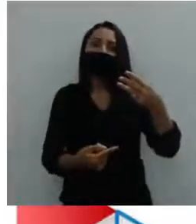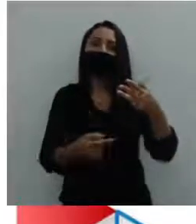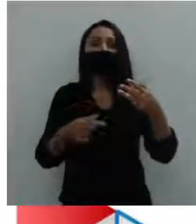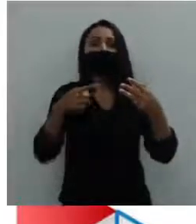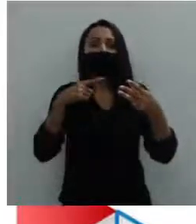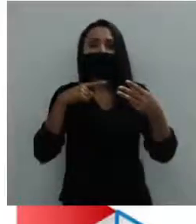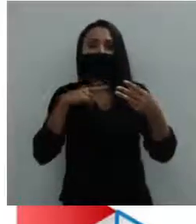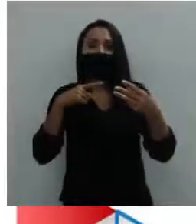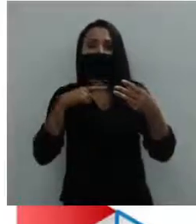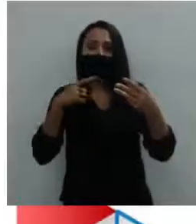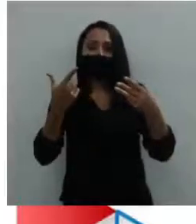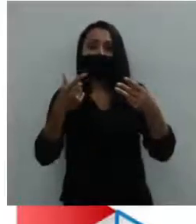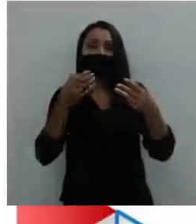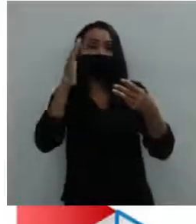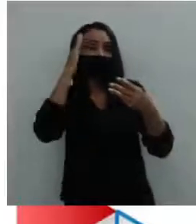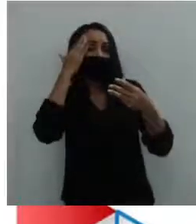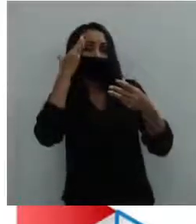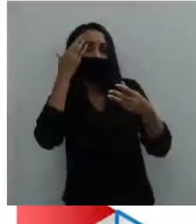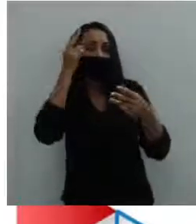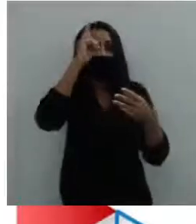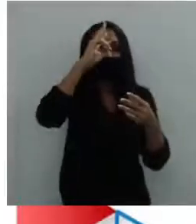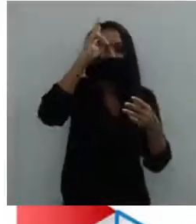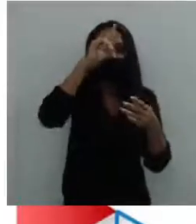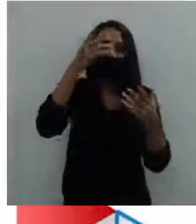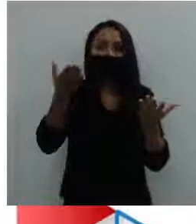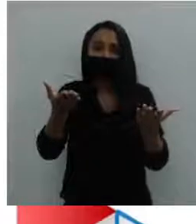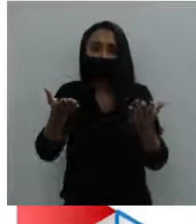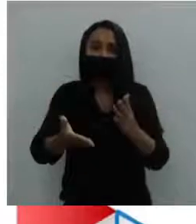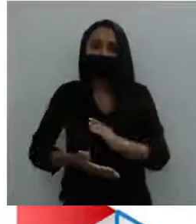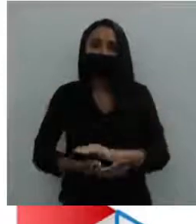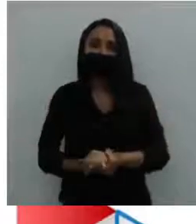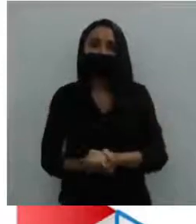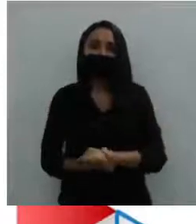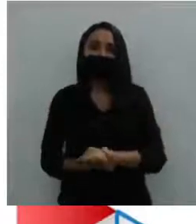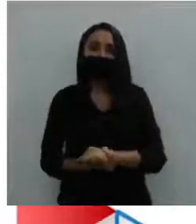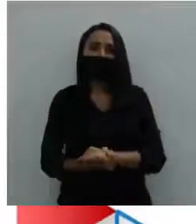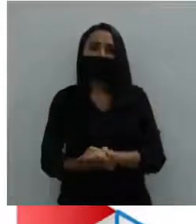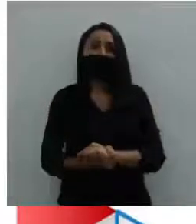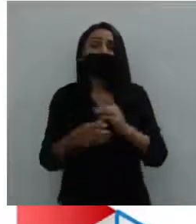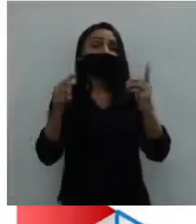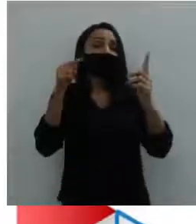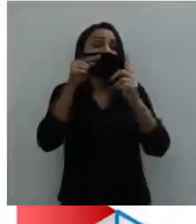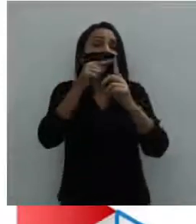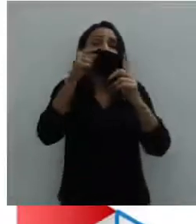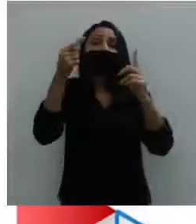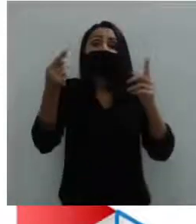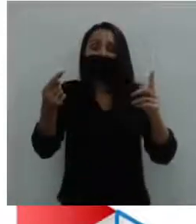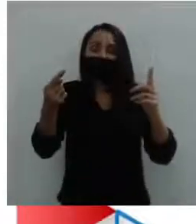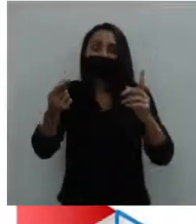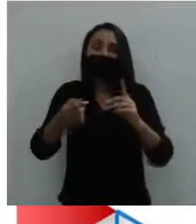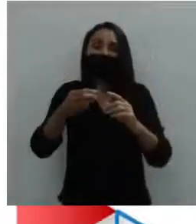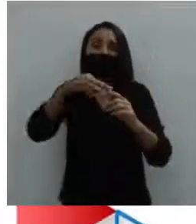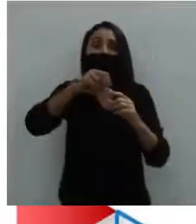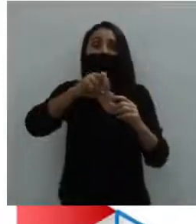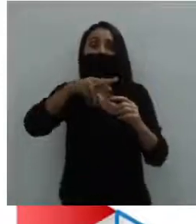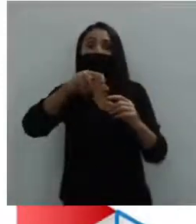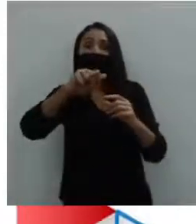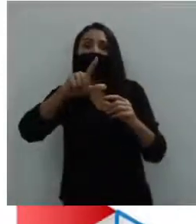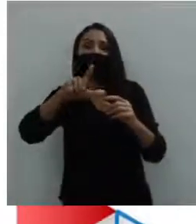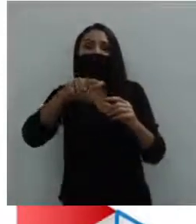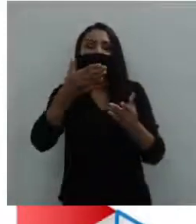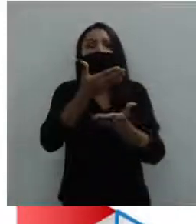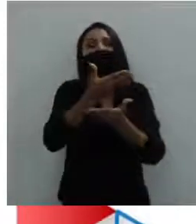o quê? A moral da história. A moral, certo? O objetivo moral que